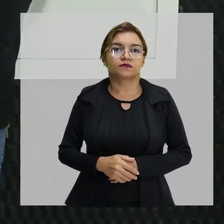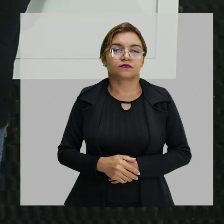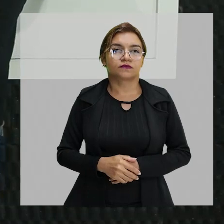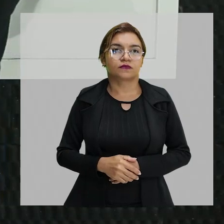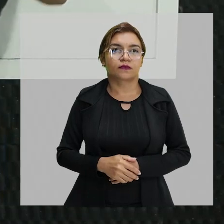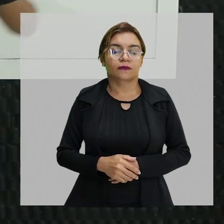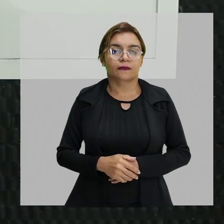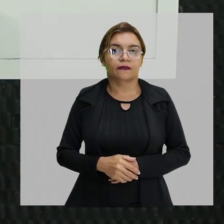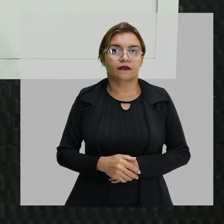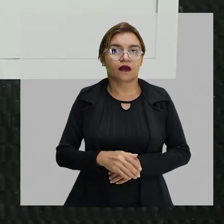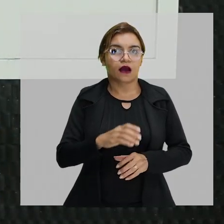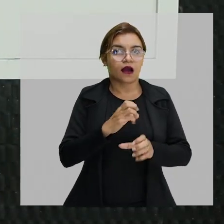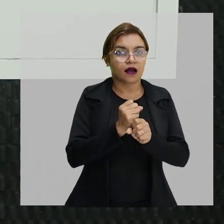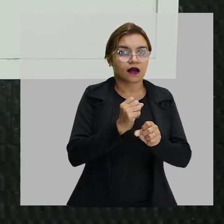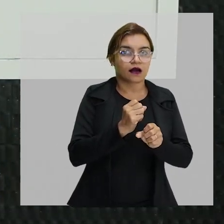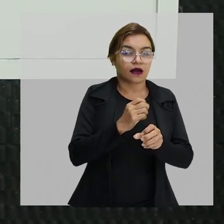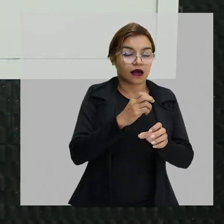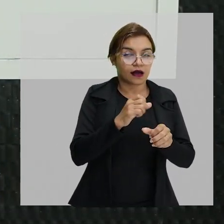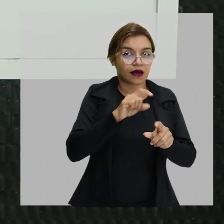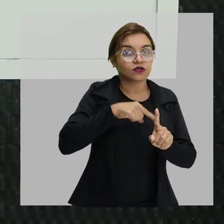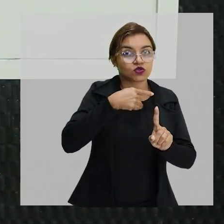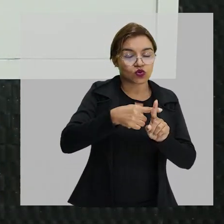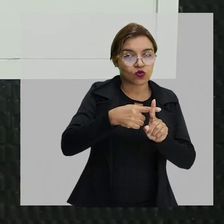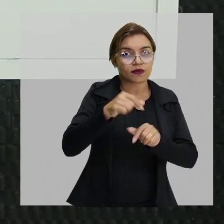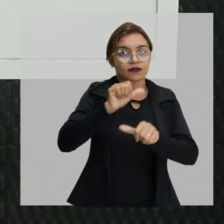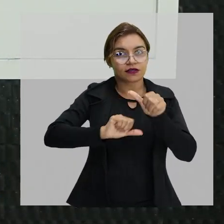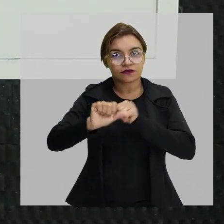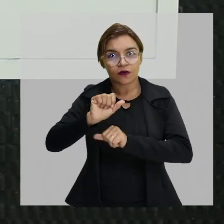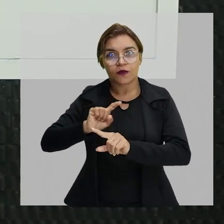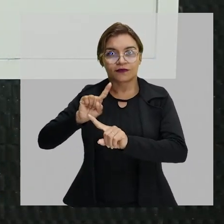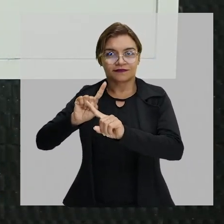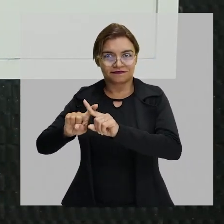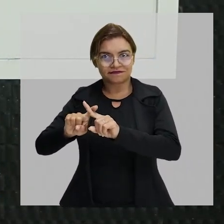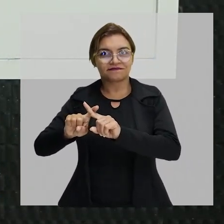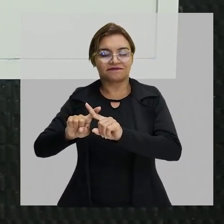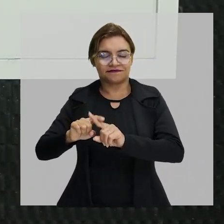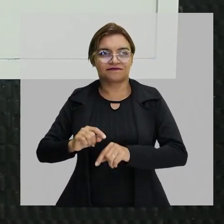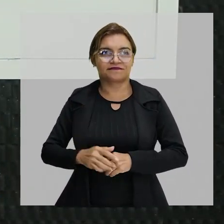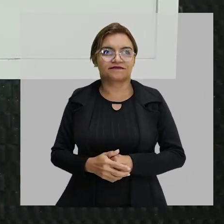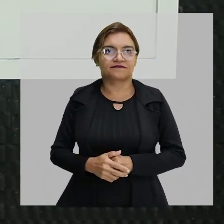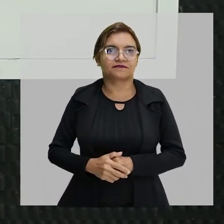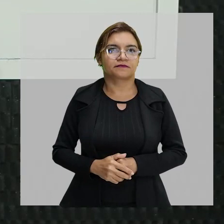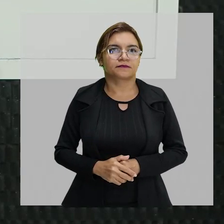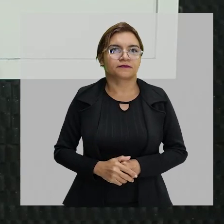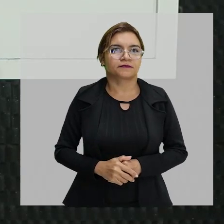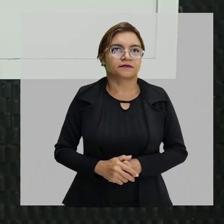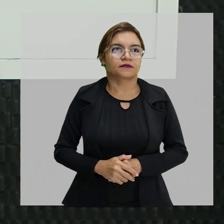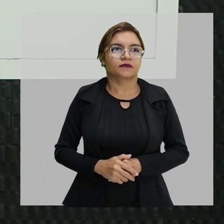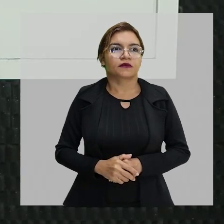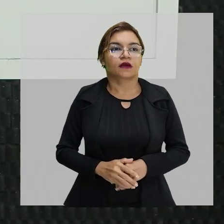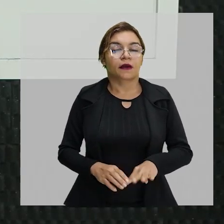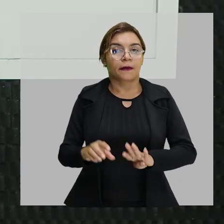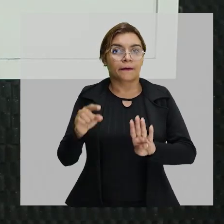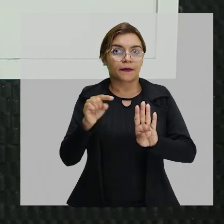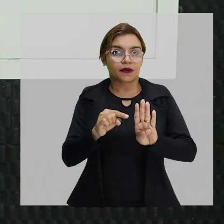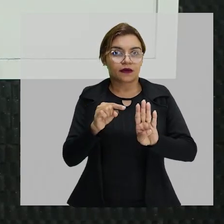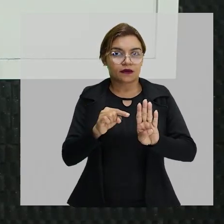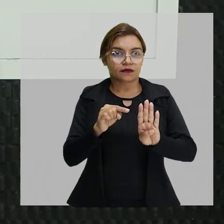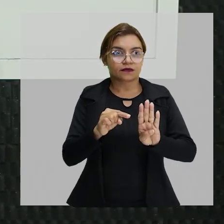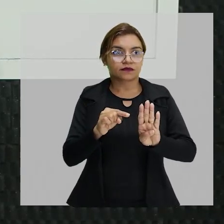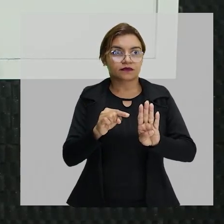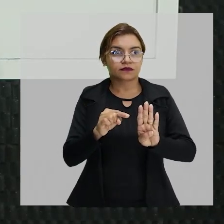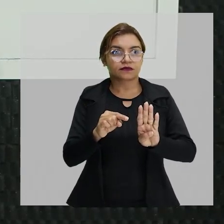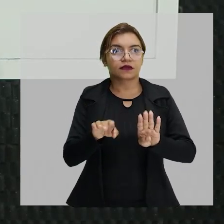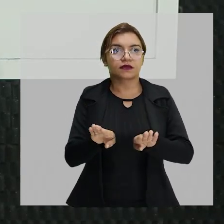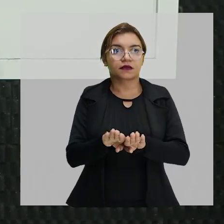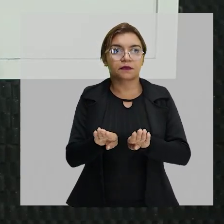Beleza? Vamos lá, vamos fazer aqui a letra B agora, turminha. Letra B também é a fórmula da soma, né? Y